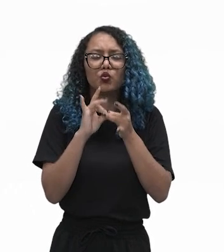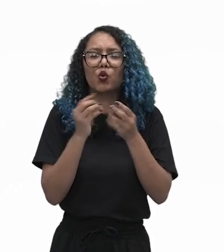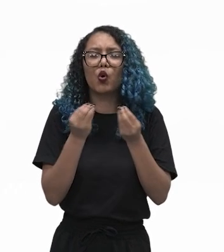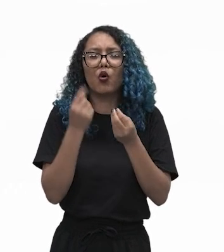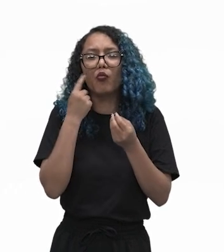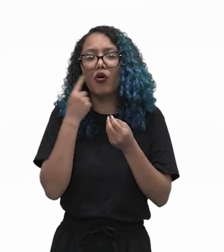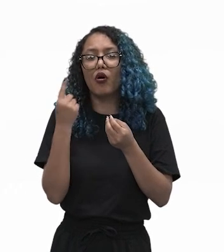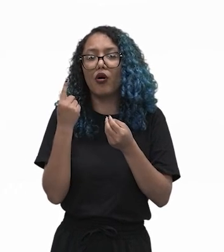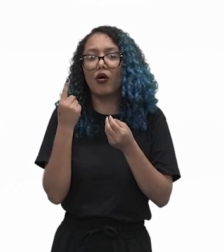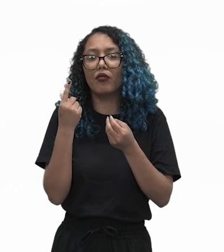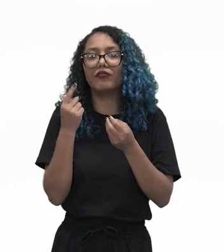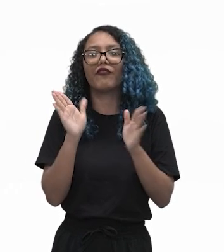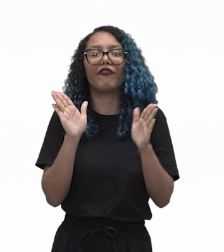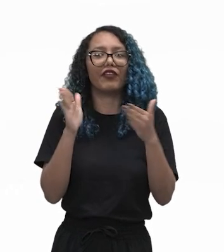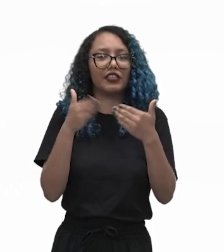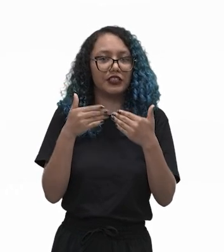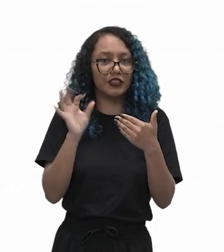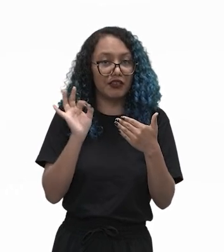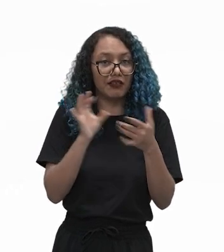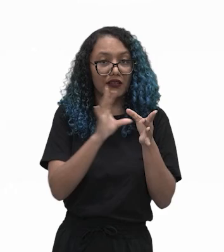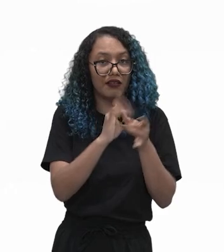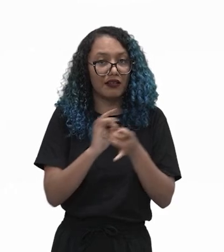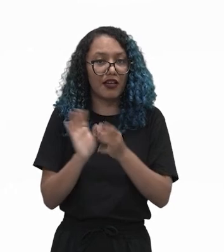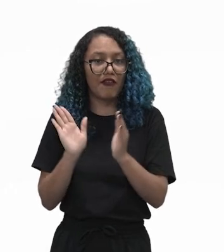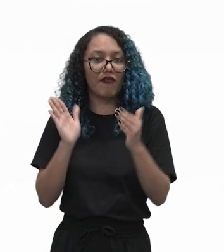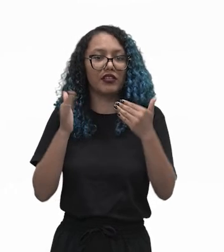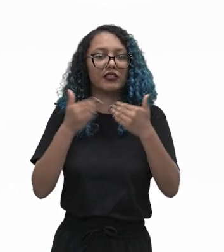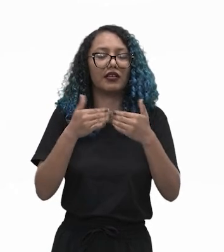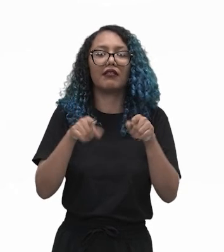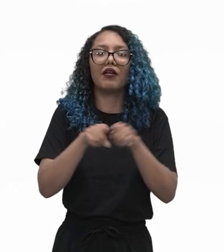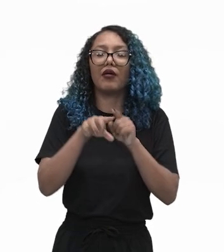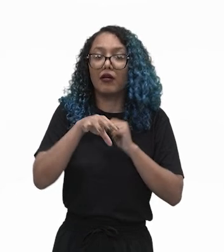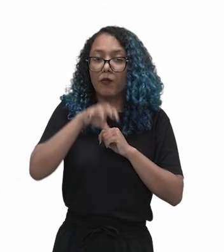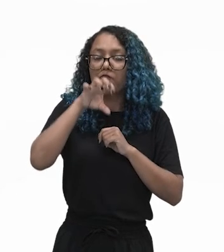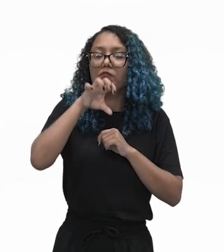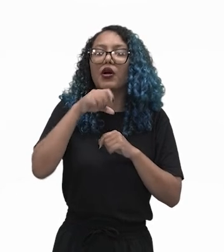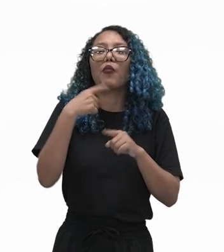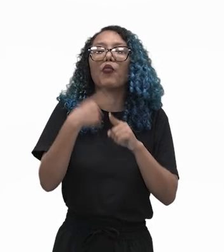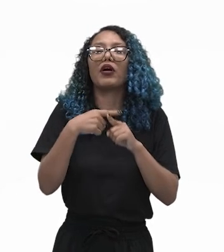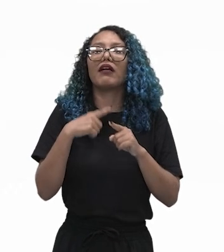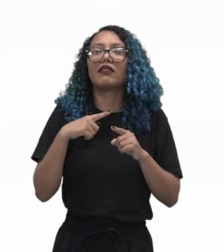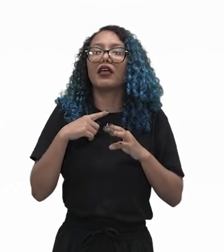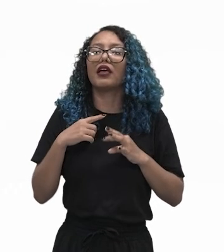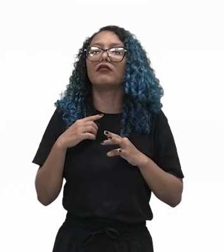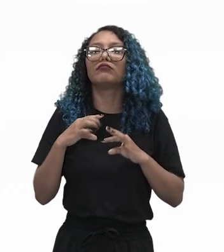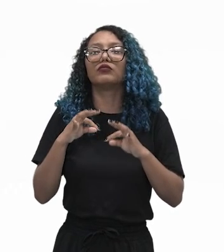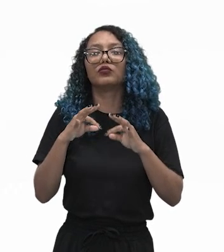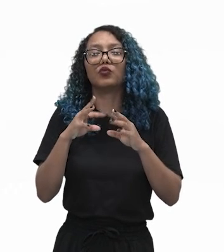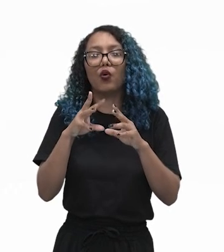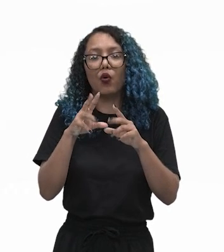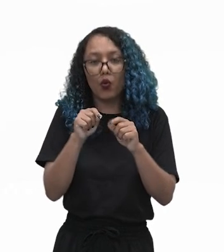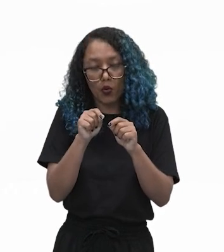cadeia cíclica, porque é fechada, aromática, porque tem núcleos aromáticos,